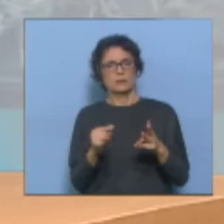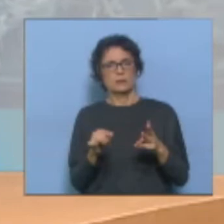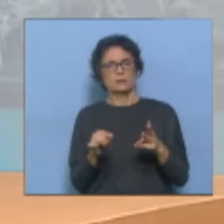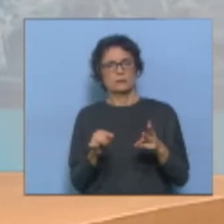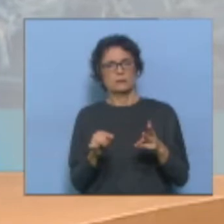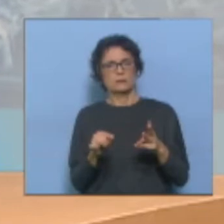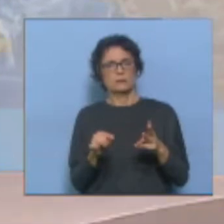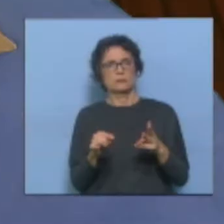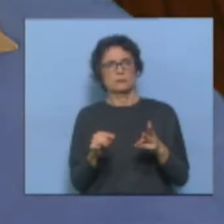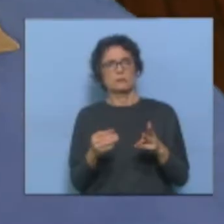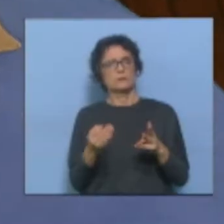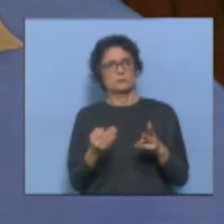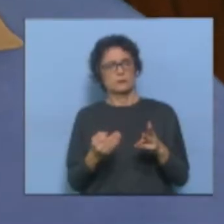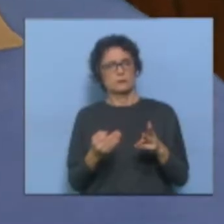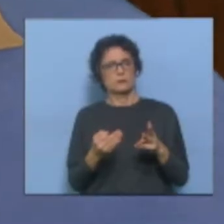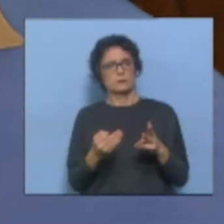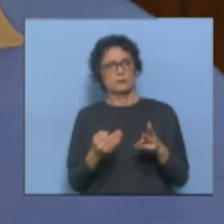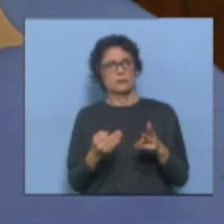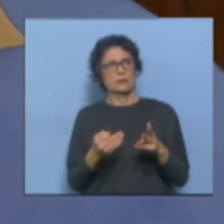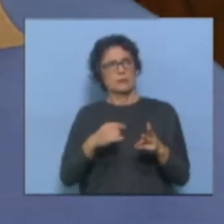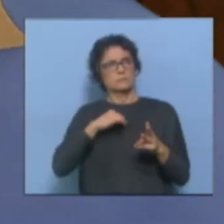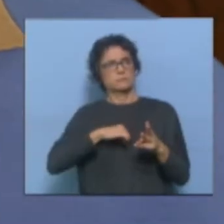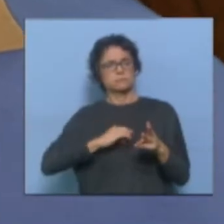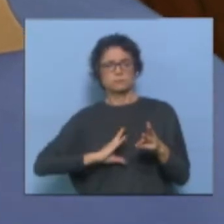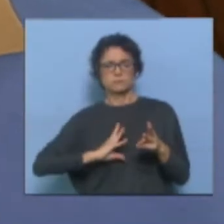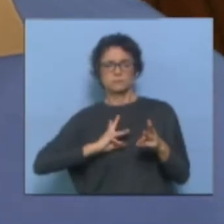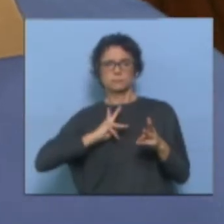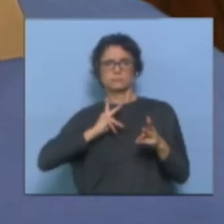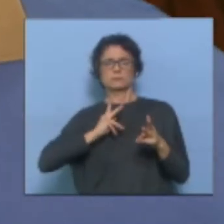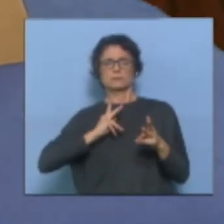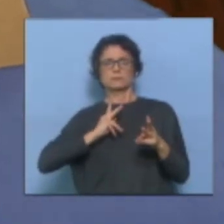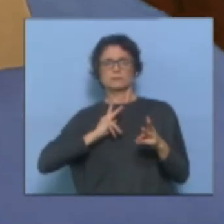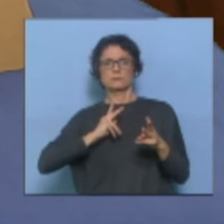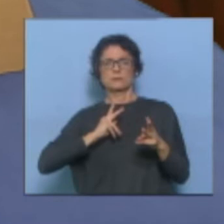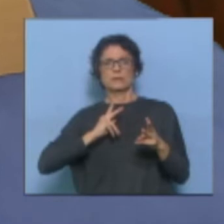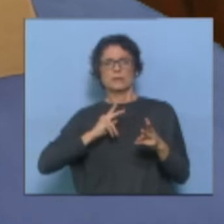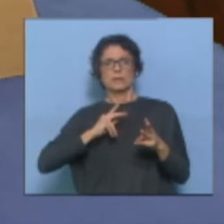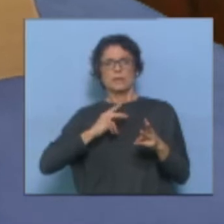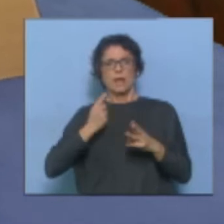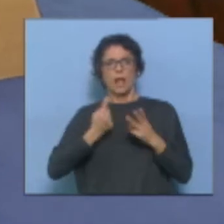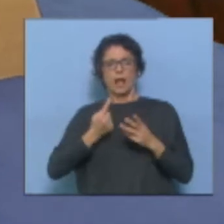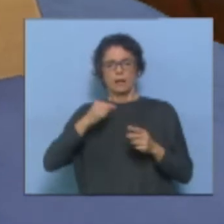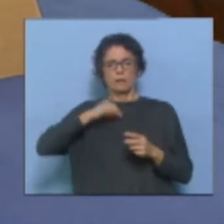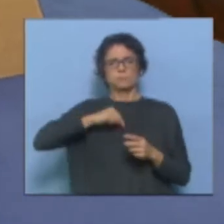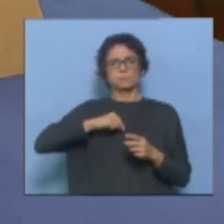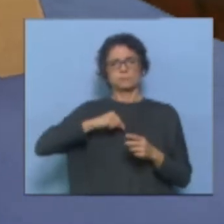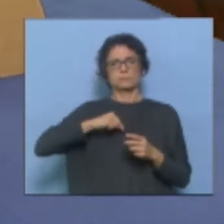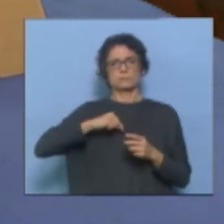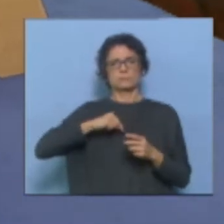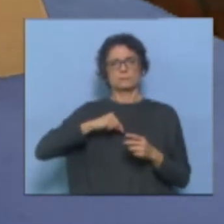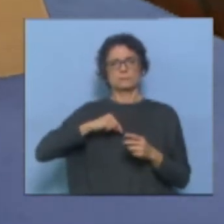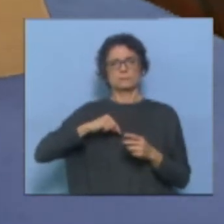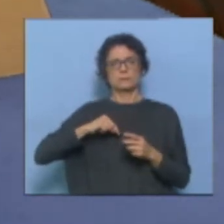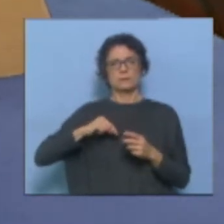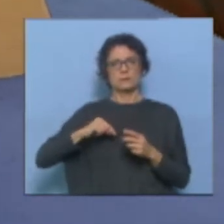vocação. E este alguém diante de nós depois surge-nos de múltiplas formas, seja através de